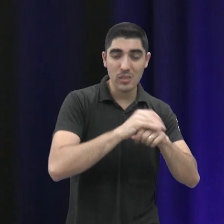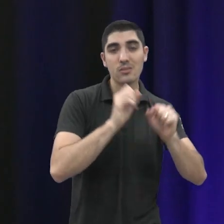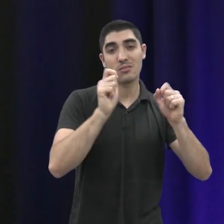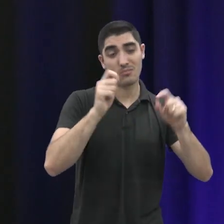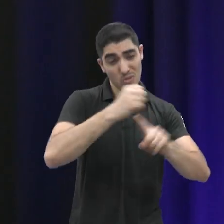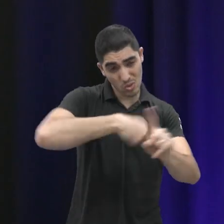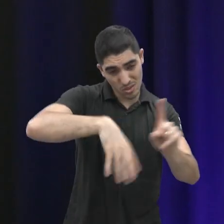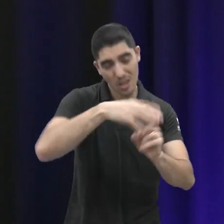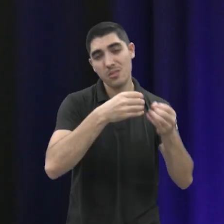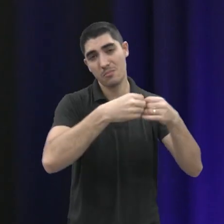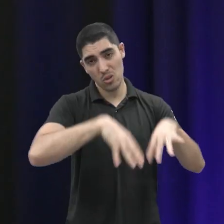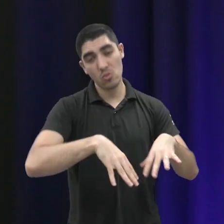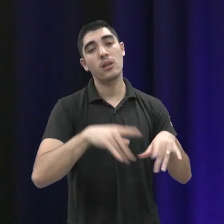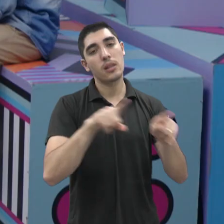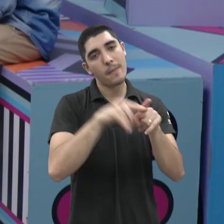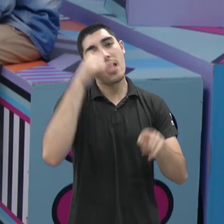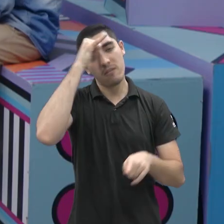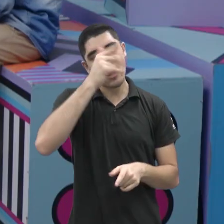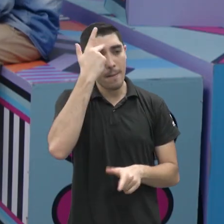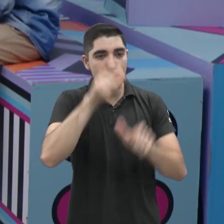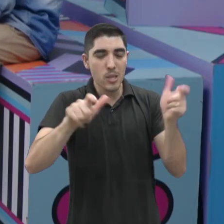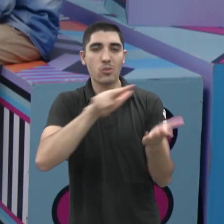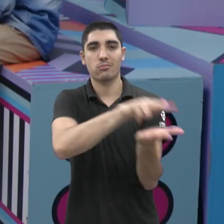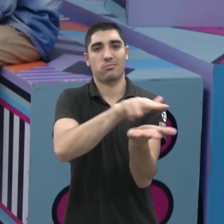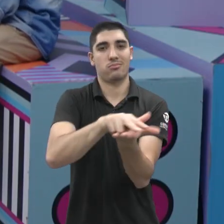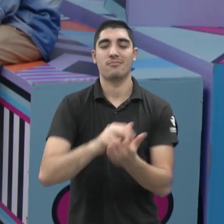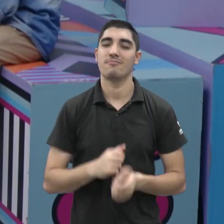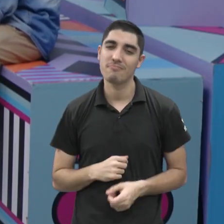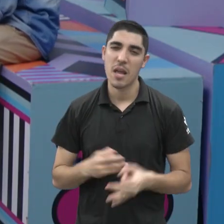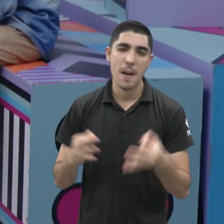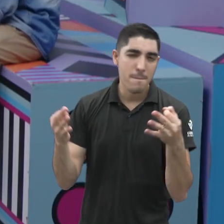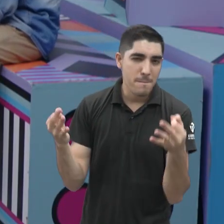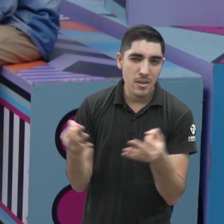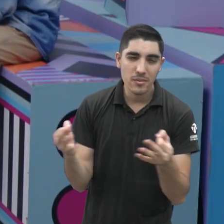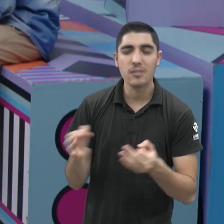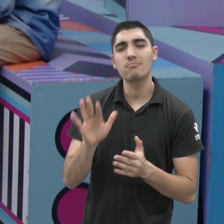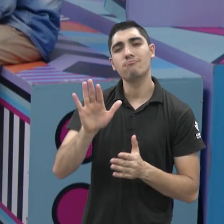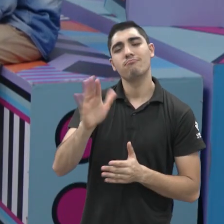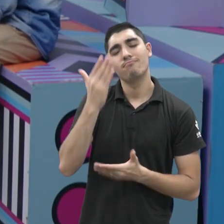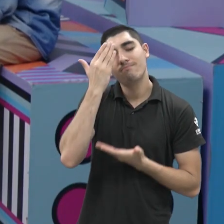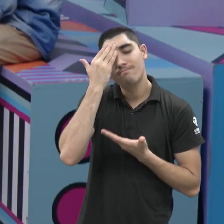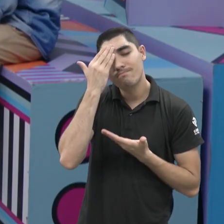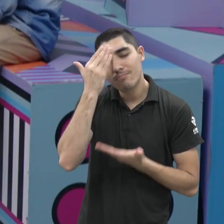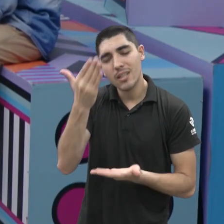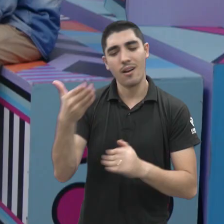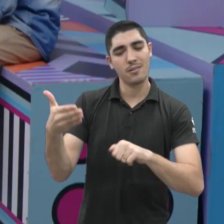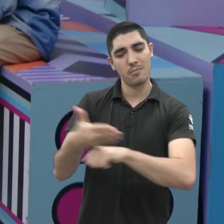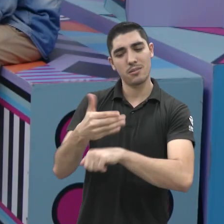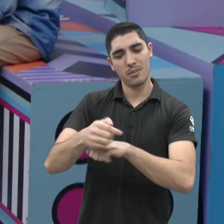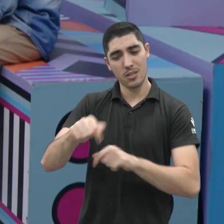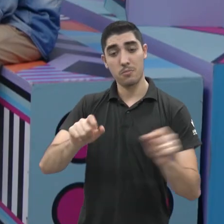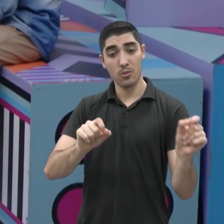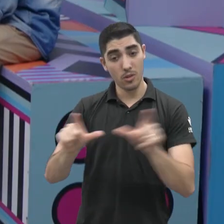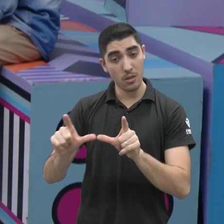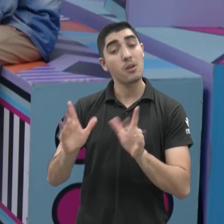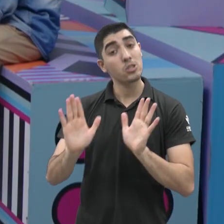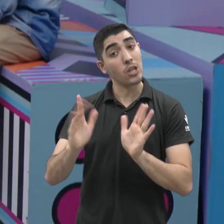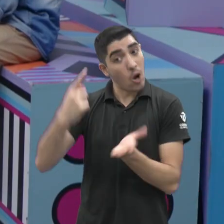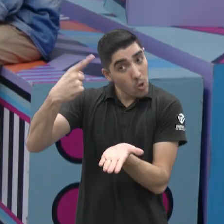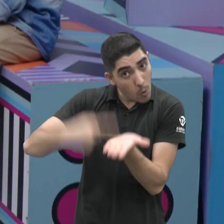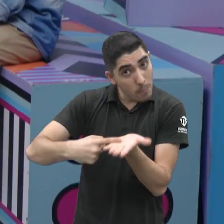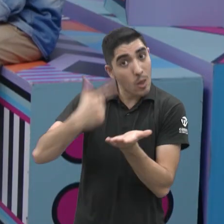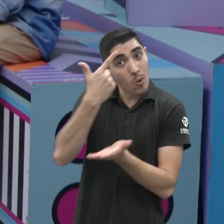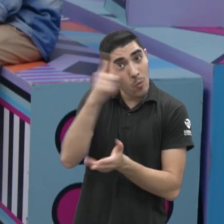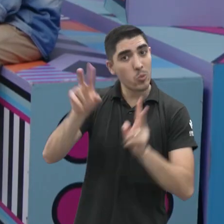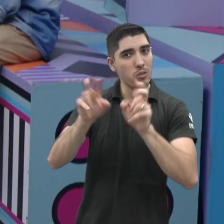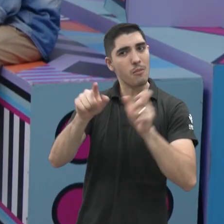evita, inclusive, a internação. Perfeito. Professor, eu gostaria de agradecer a sua presença aqui no Tá Ligado e já deixar o convite para voltar, porque o